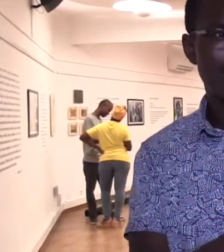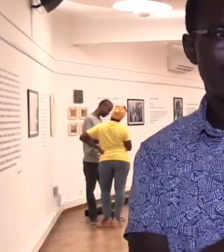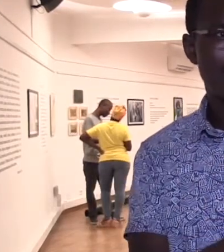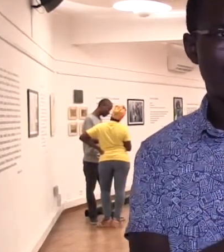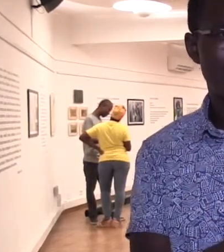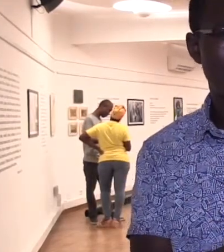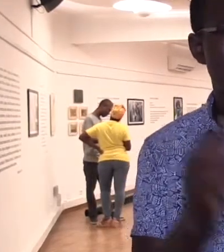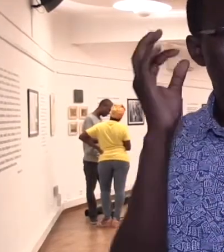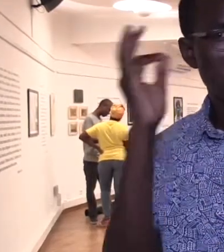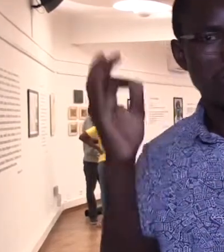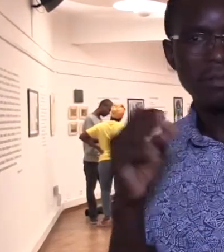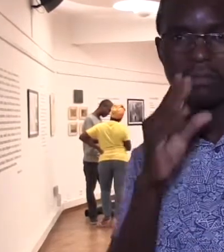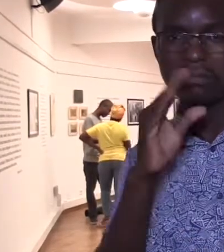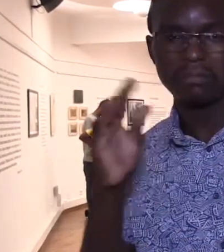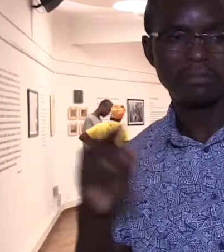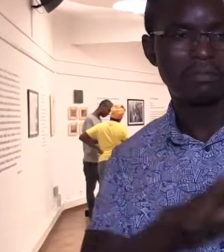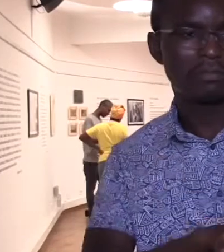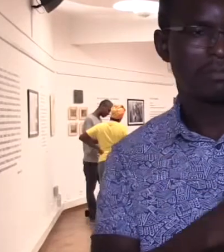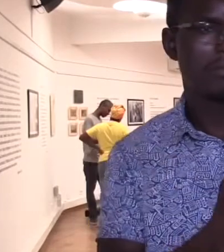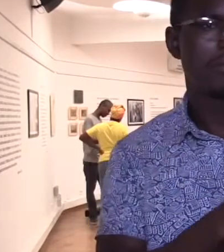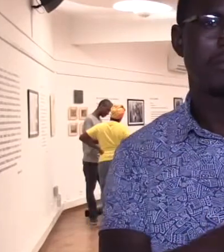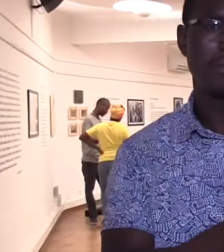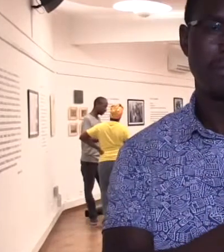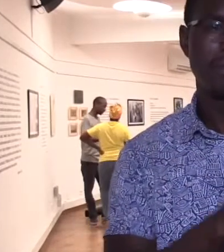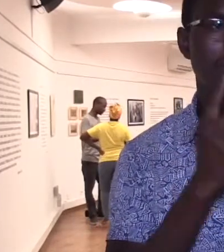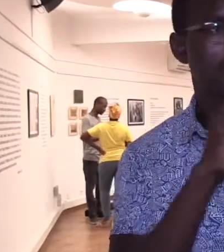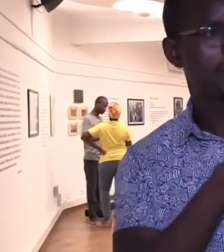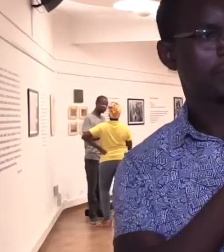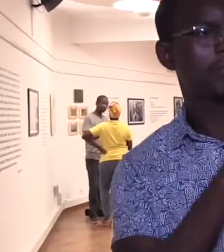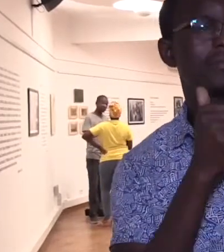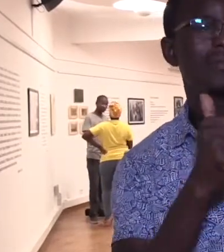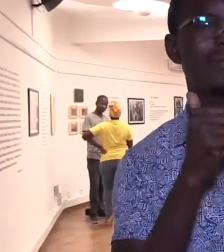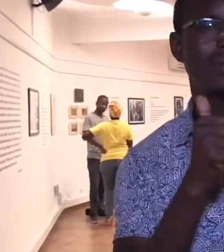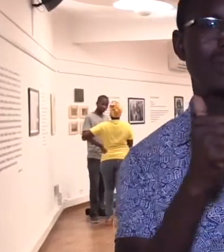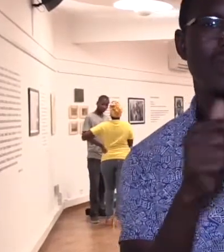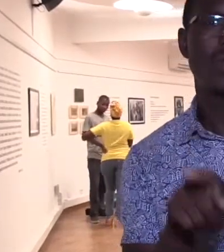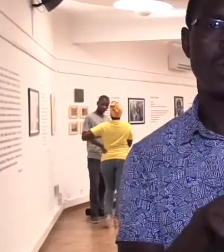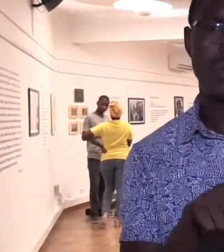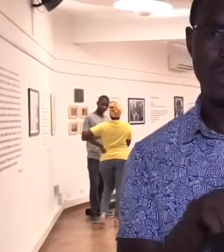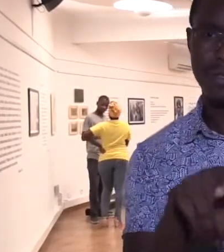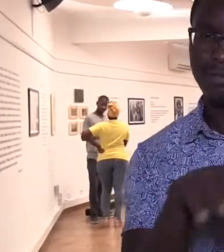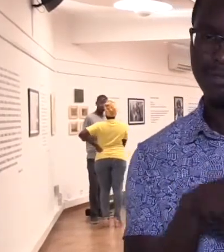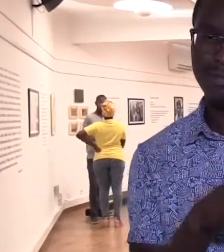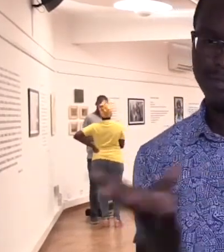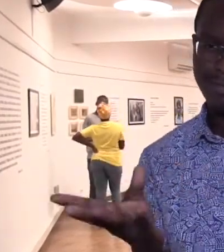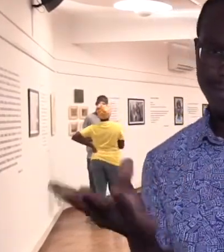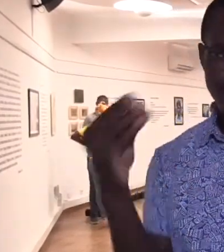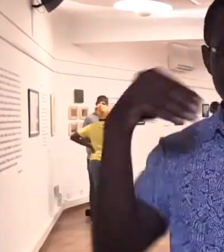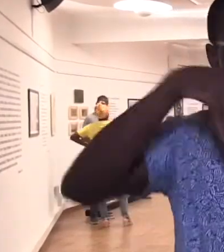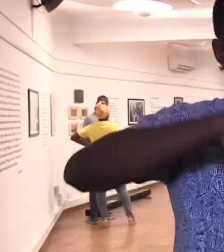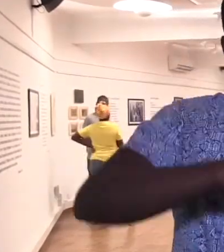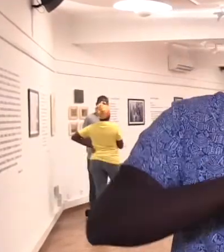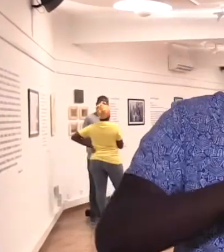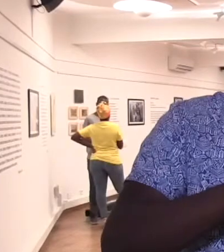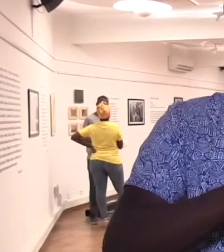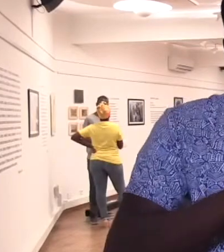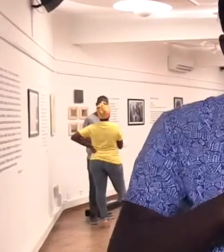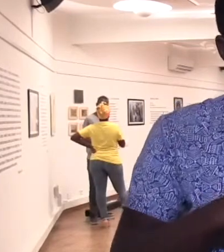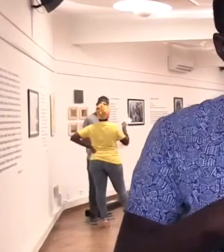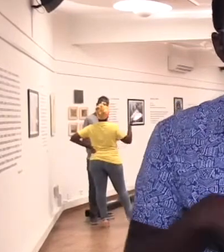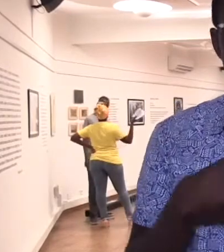em línguas finais em que participo. Surdos e ouvintes a partilharem a mesma sala ao mesmo